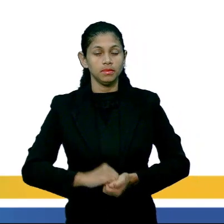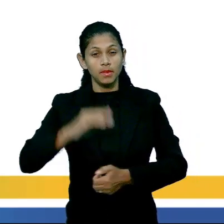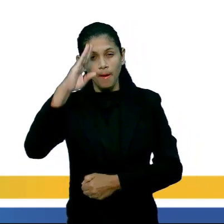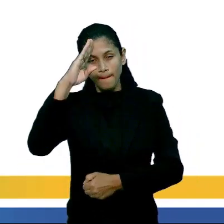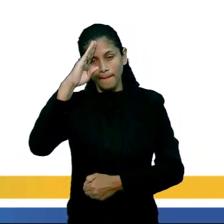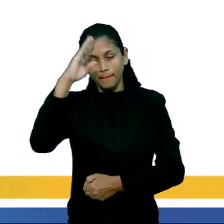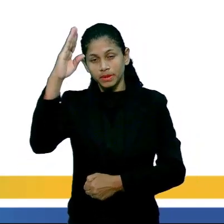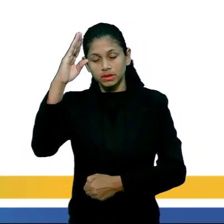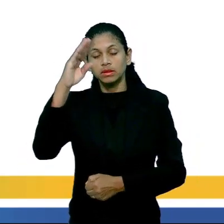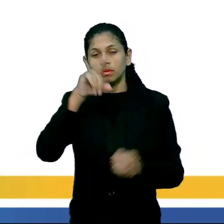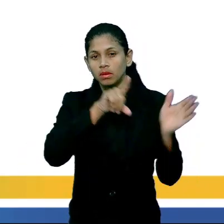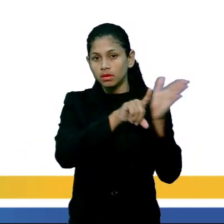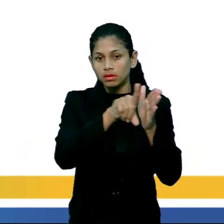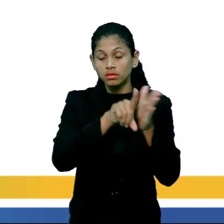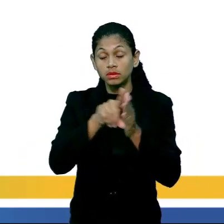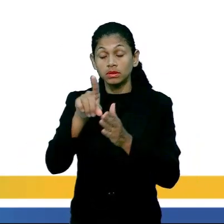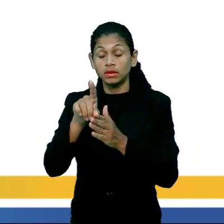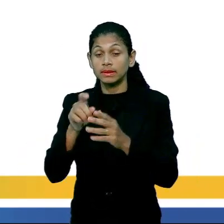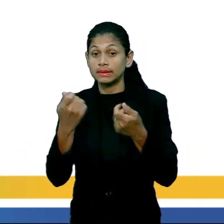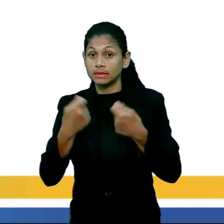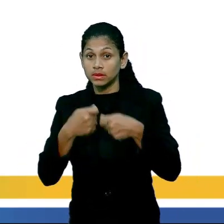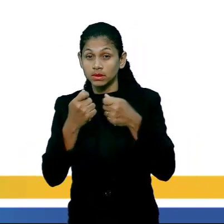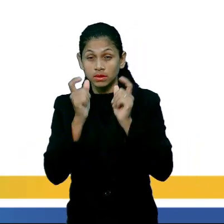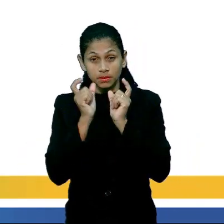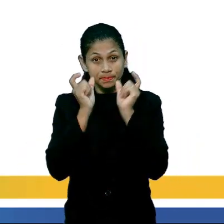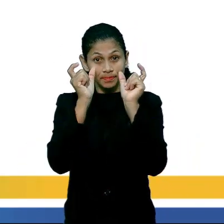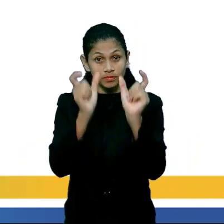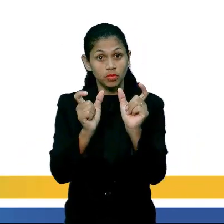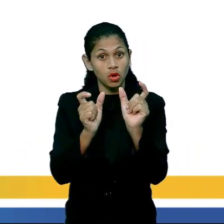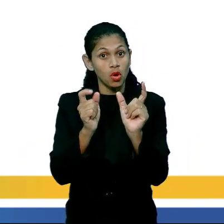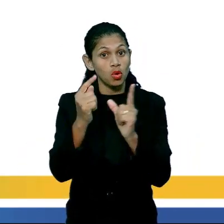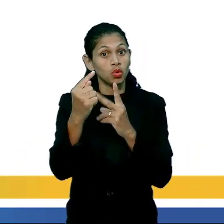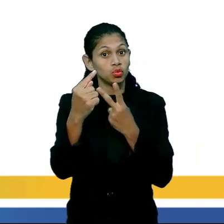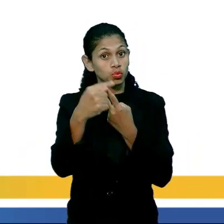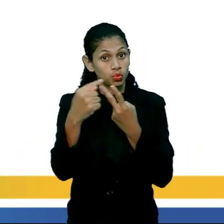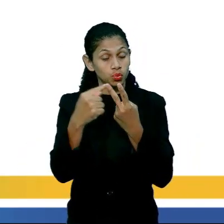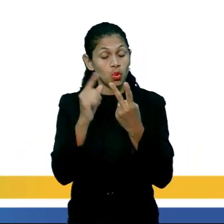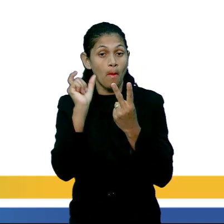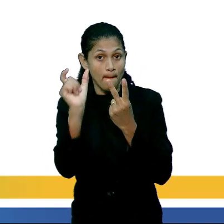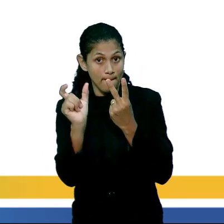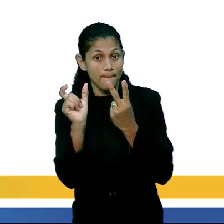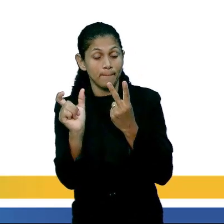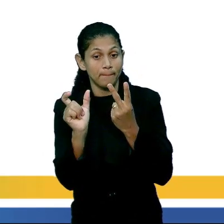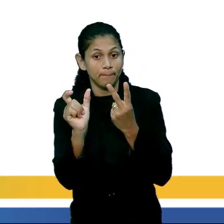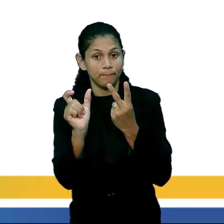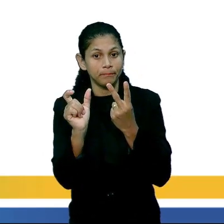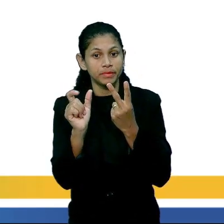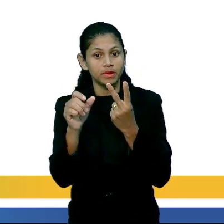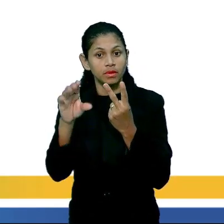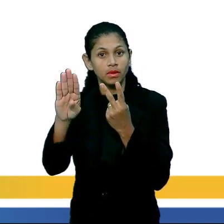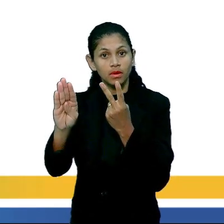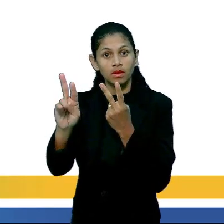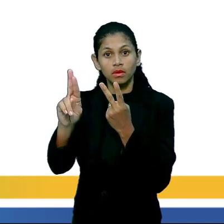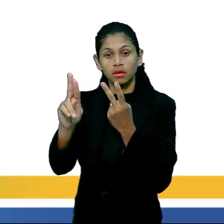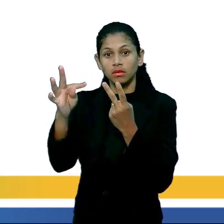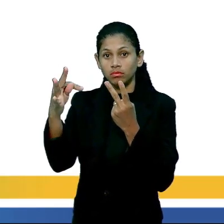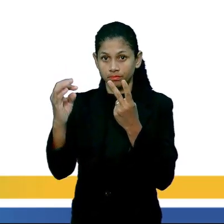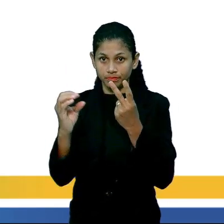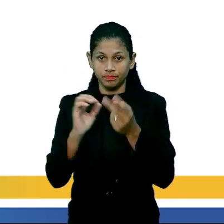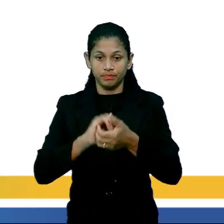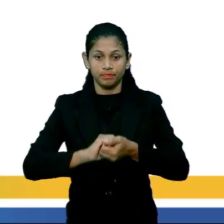Principalmente nessa questão, vocês vão ter que se atentar a duas palavrinhas, ok? Nós temos ali aquele but, que